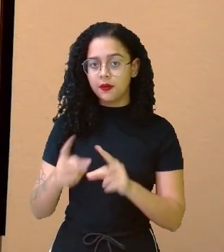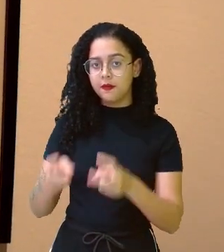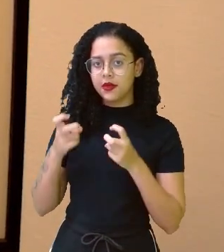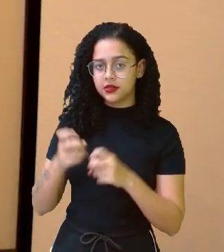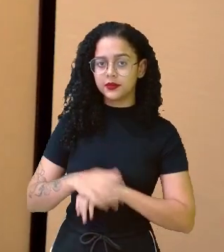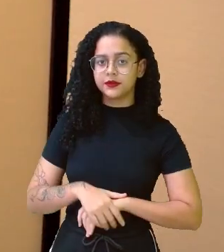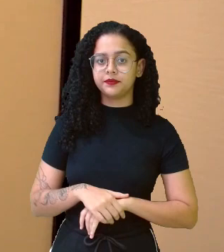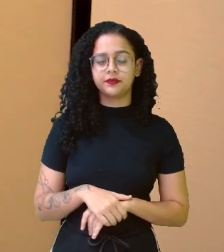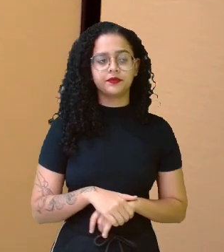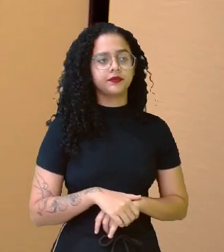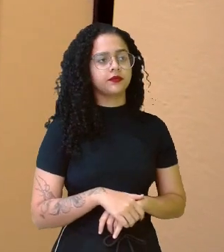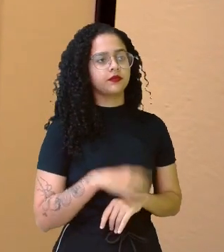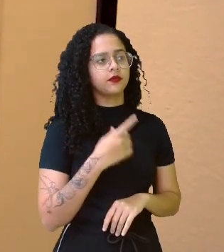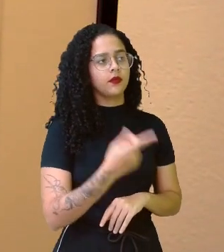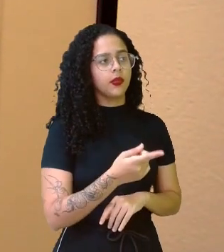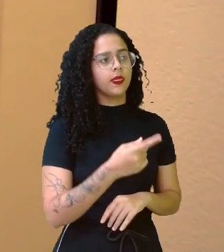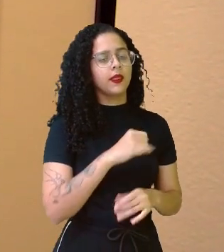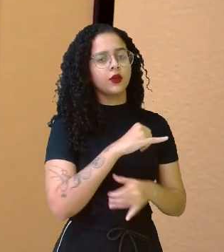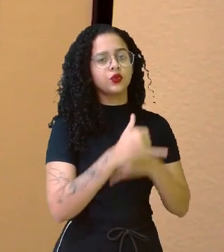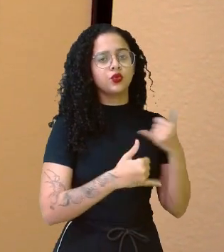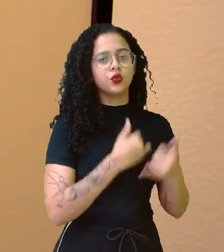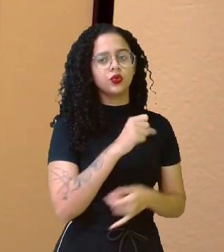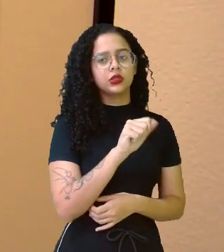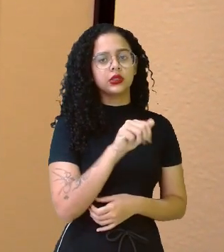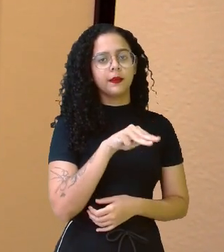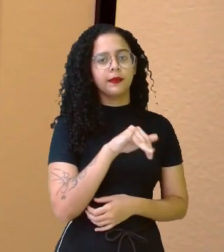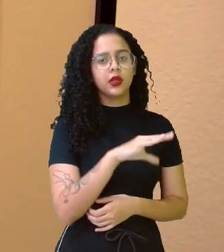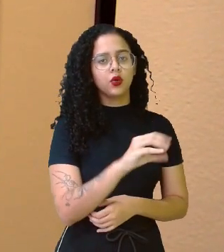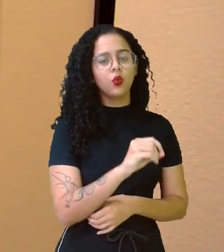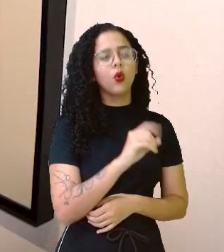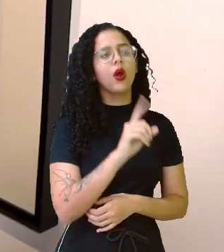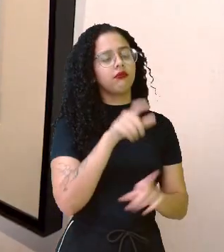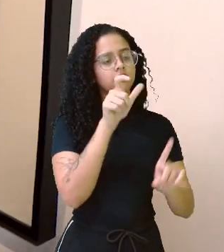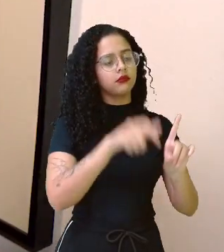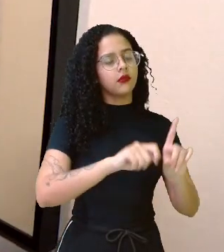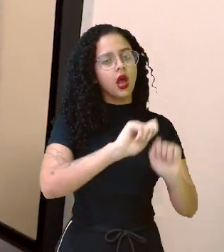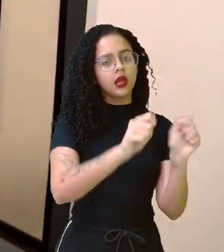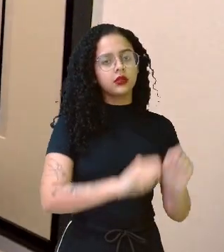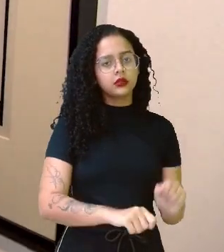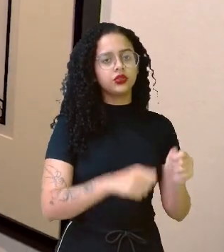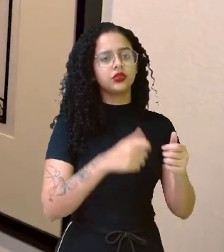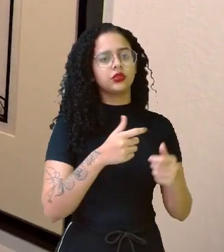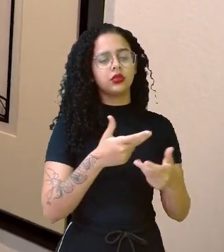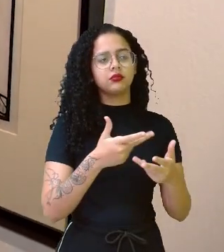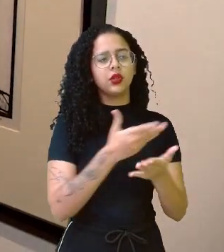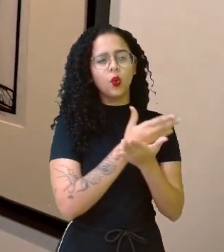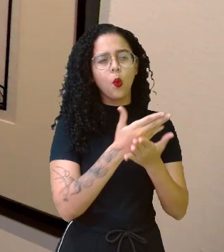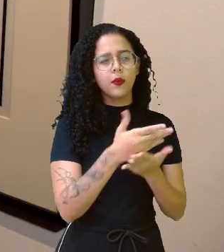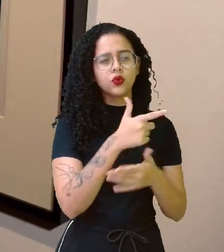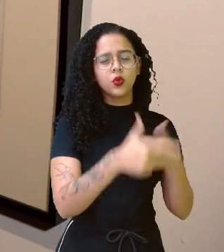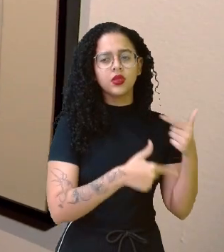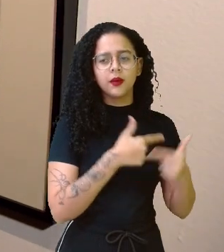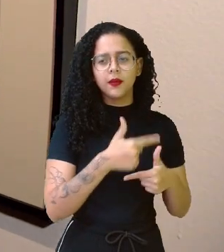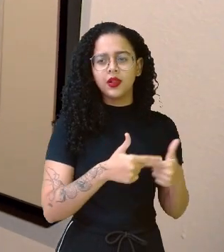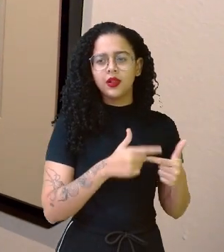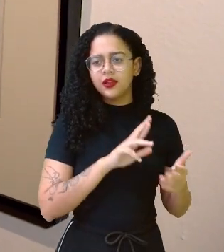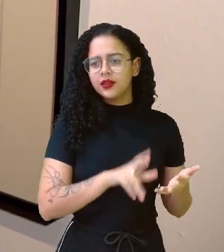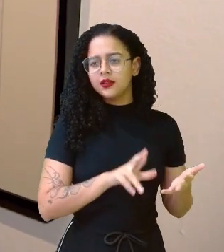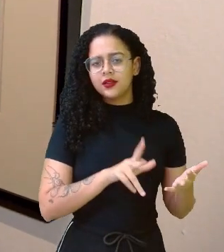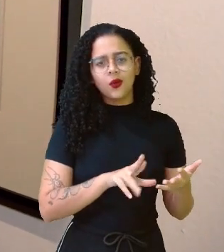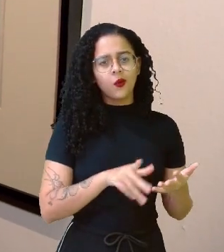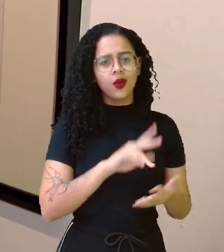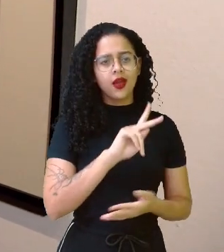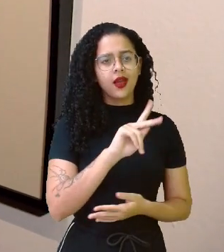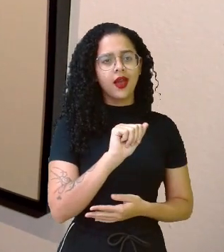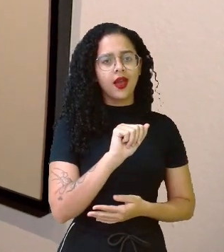tem Samico, Gilvan né? Samico, que perfeito. é um artista gravador, né? Sim, Ele sim. começou o trabalho, ele não era